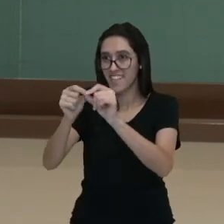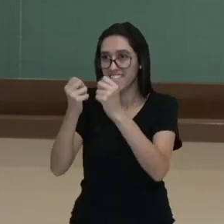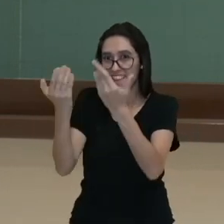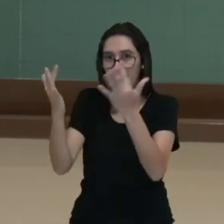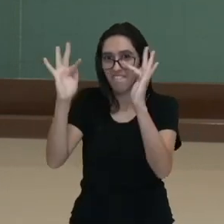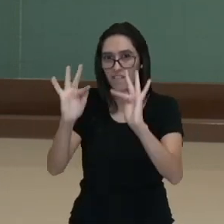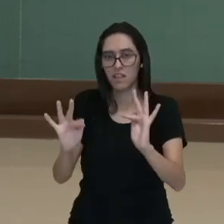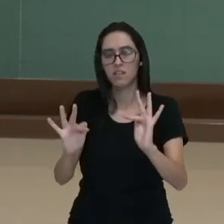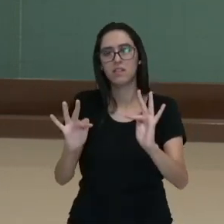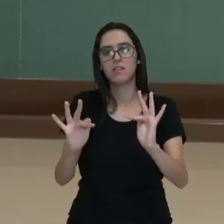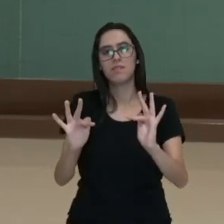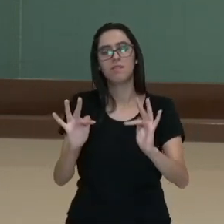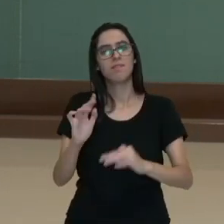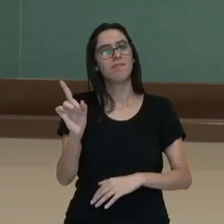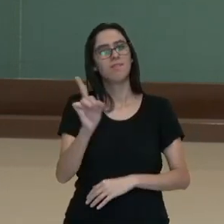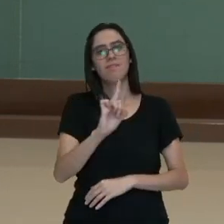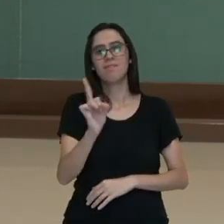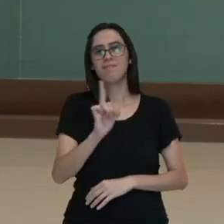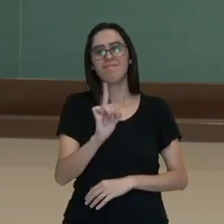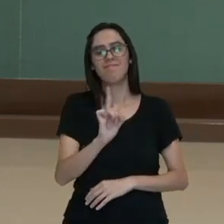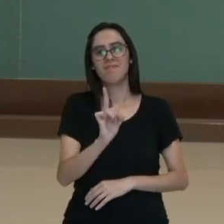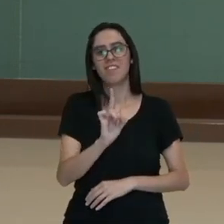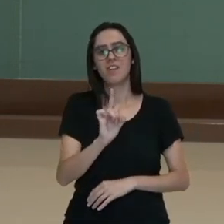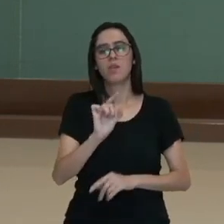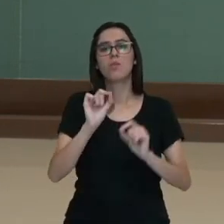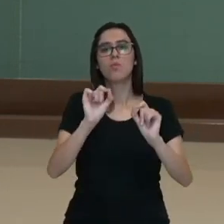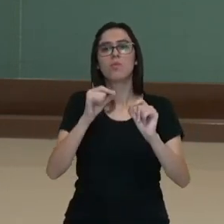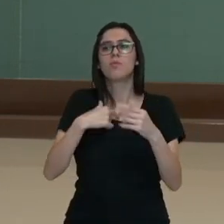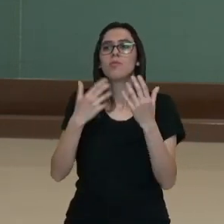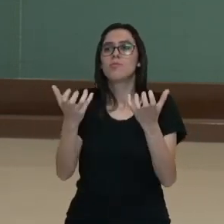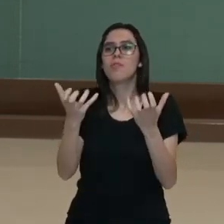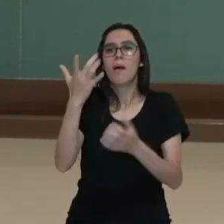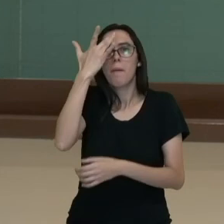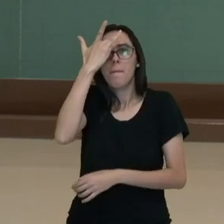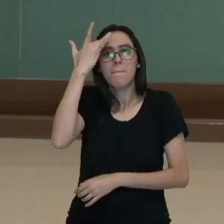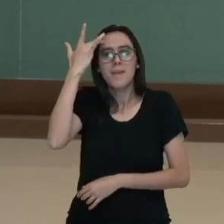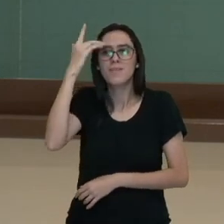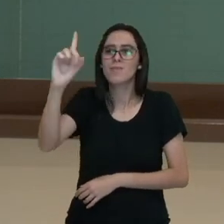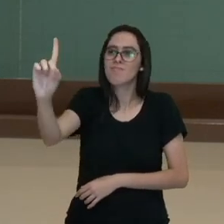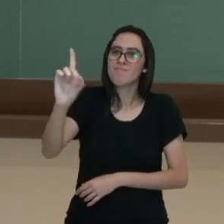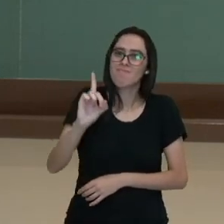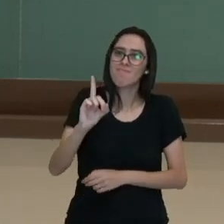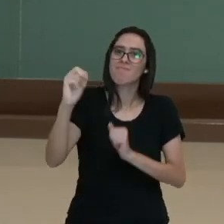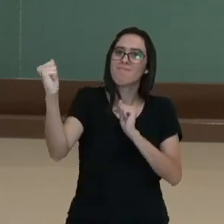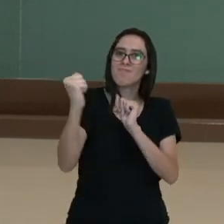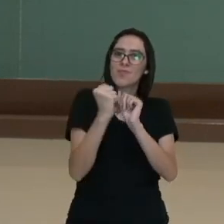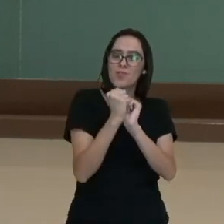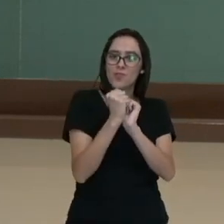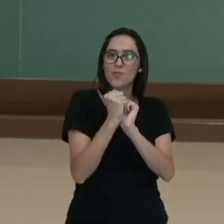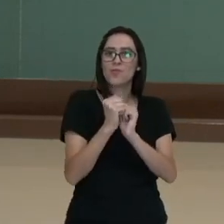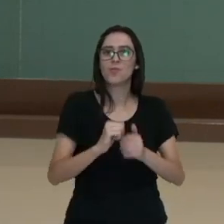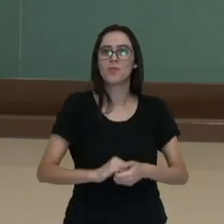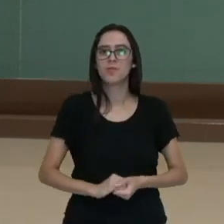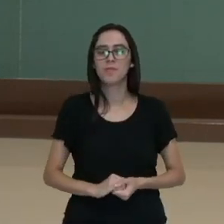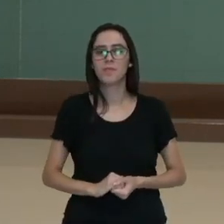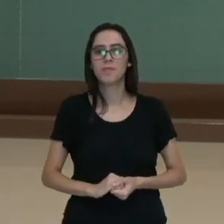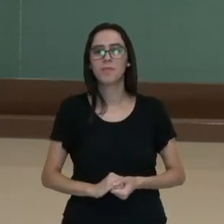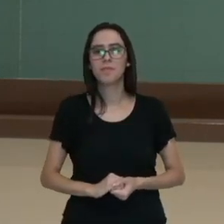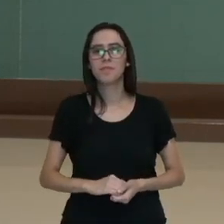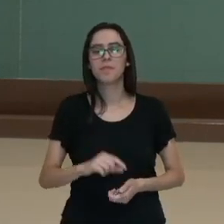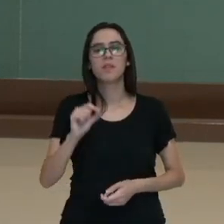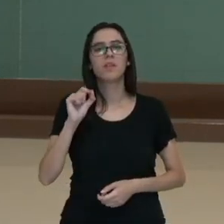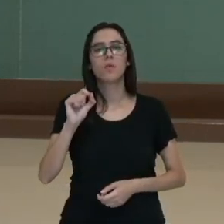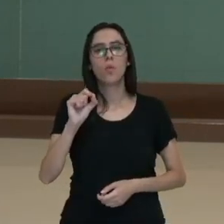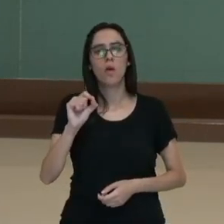que alguém as faça. O que ele está querendo dizer? É querer o que uno hace, não